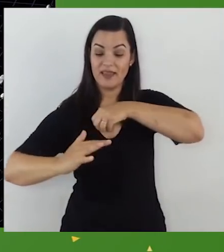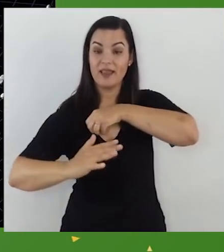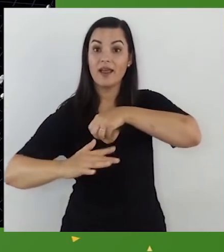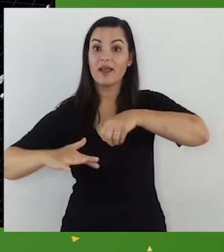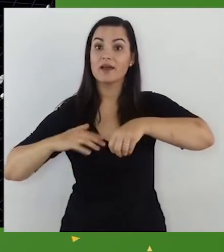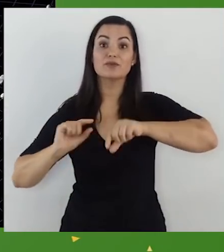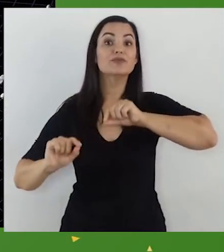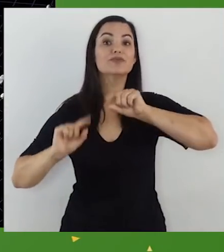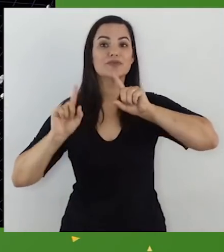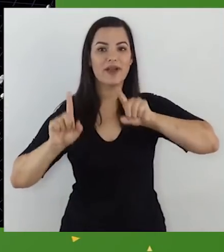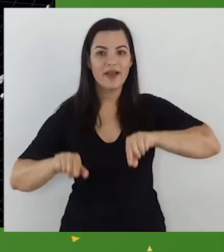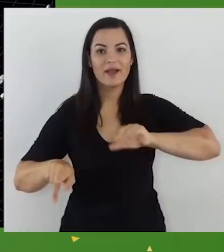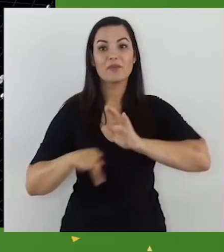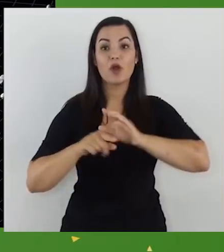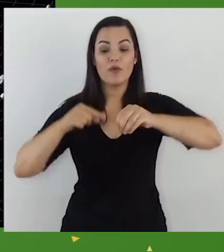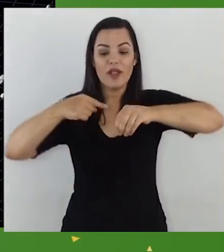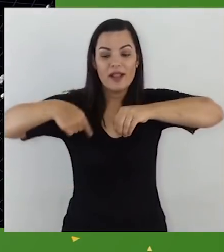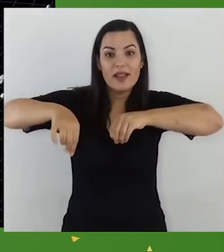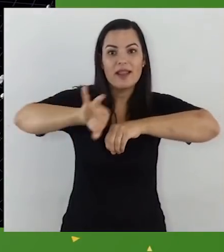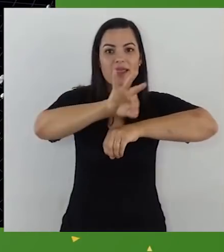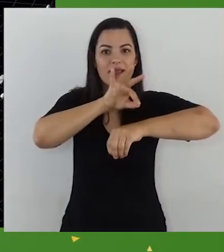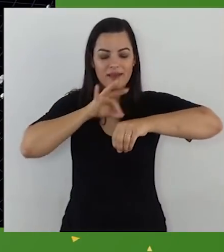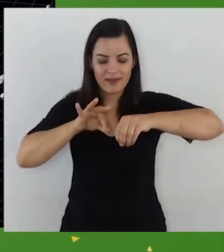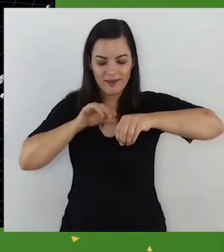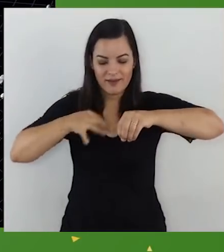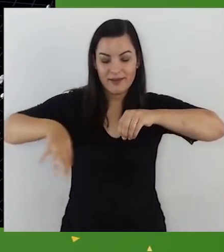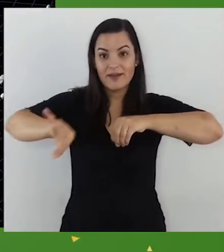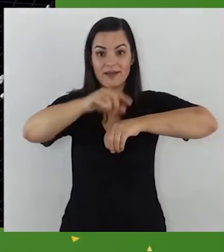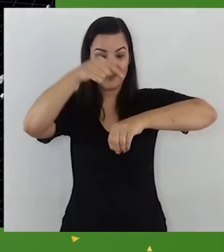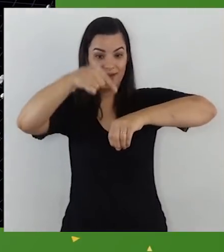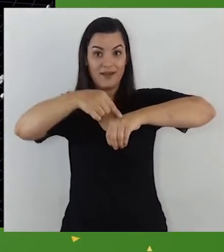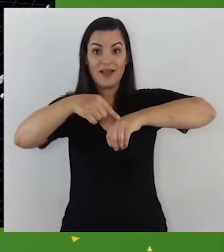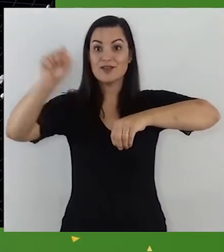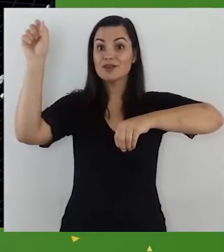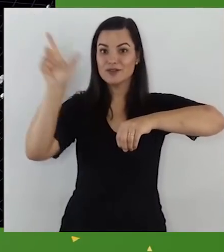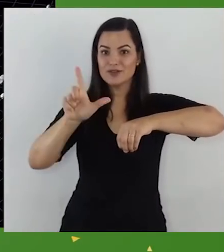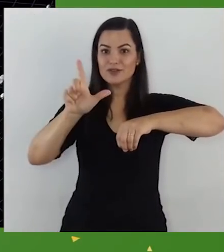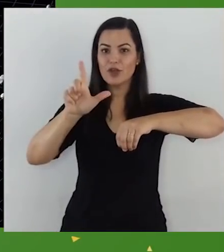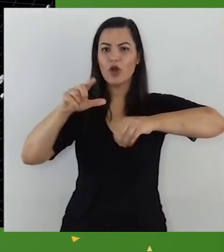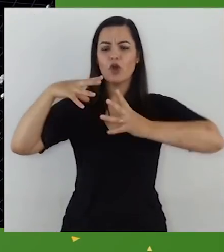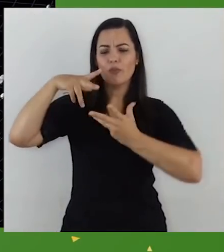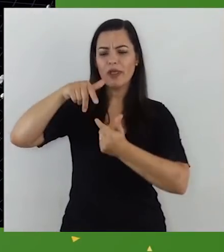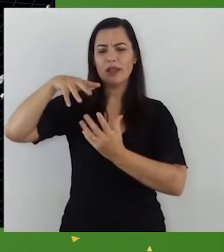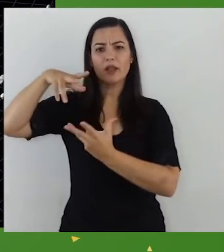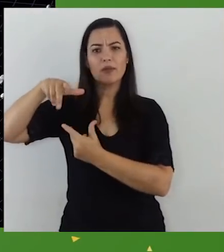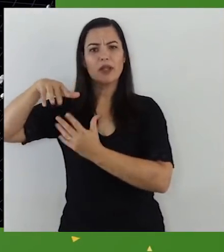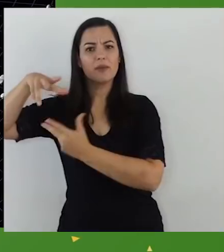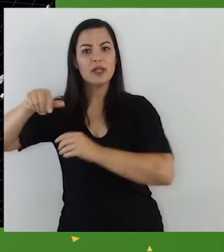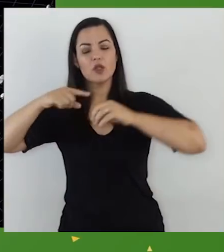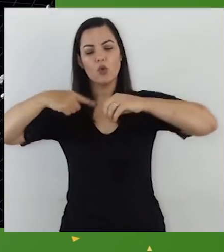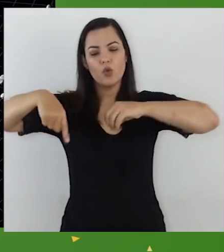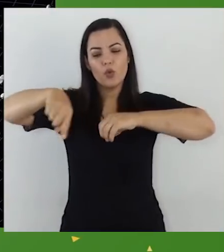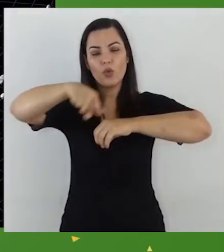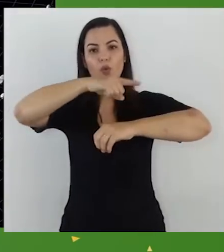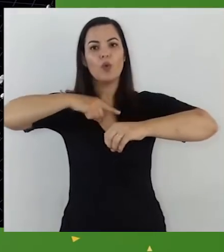essas linhas aí que nós temos em torno do Sol, por onde todos os planetas realizam os